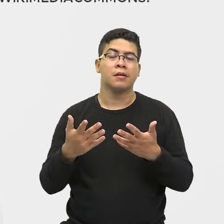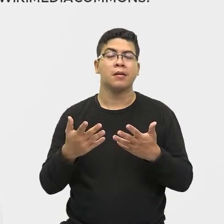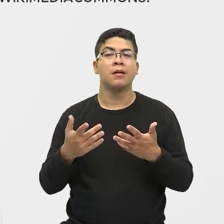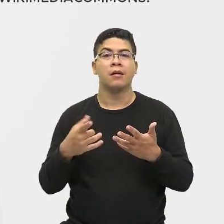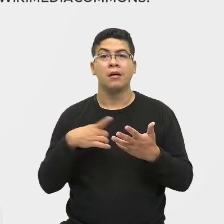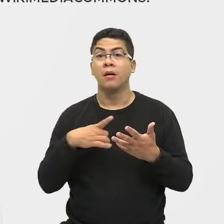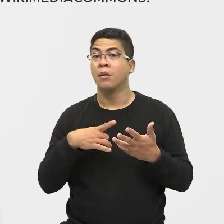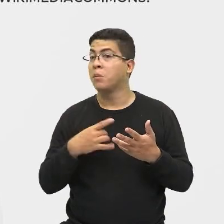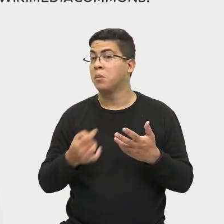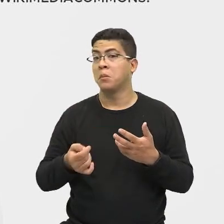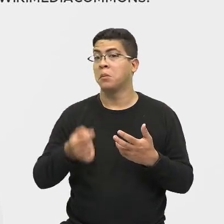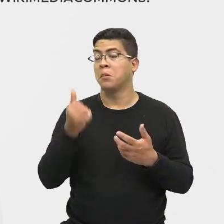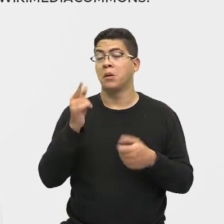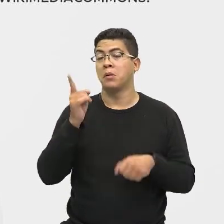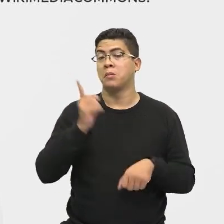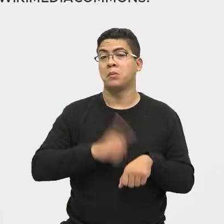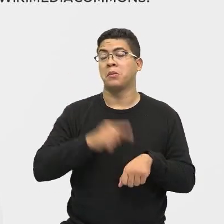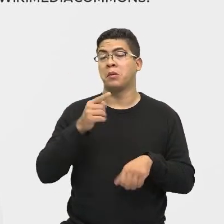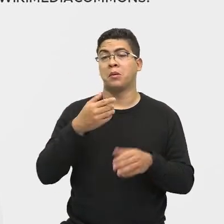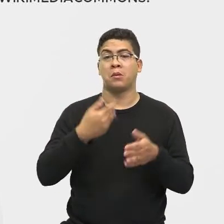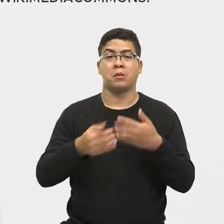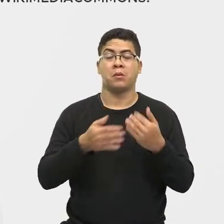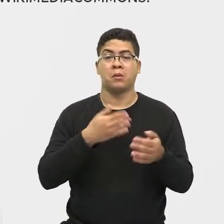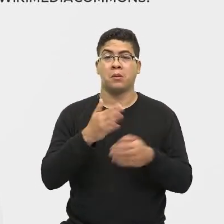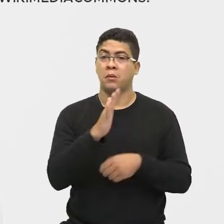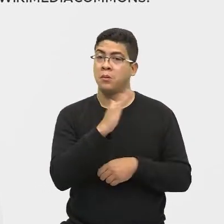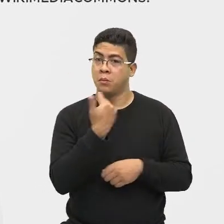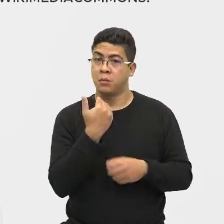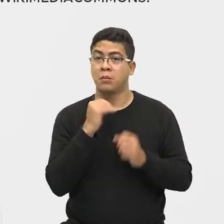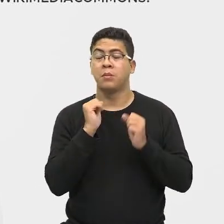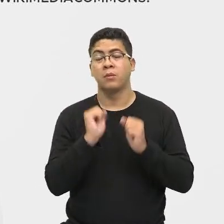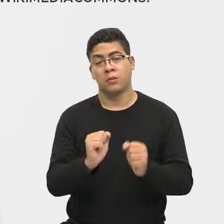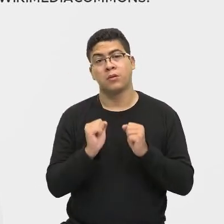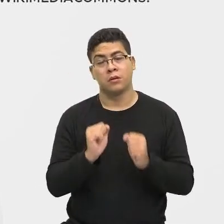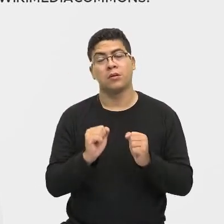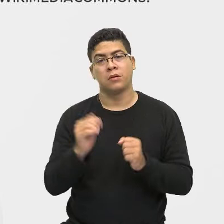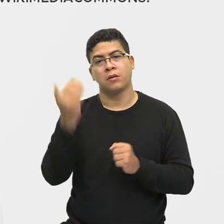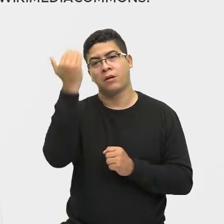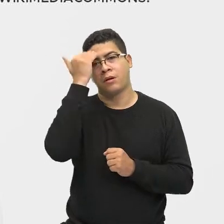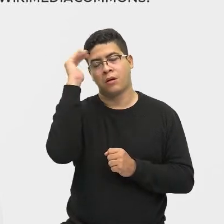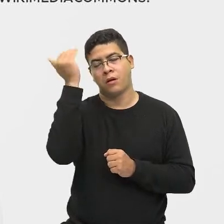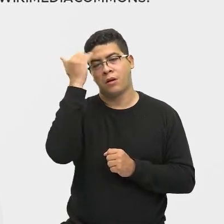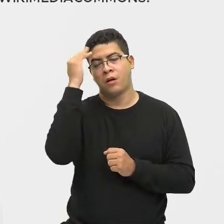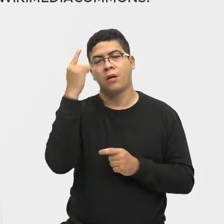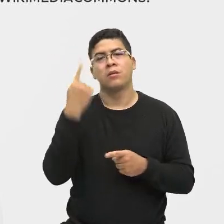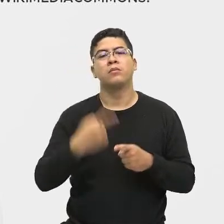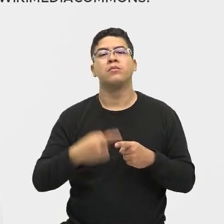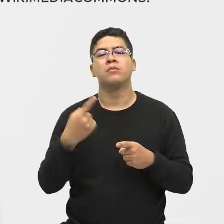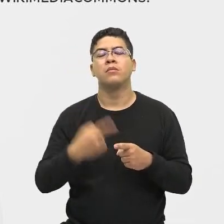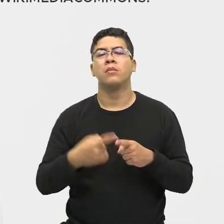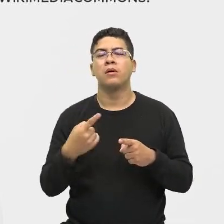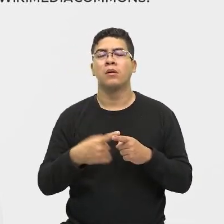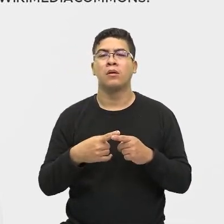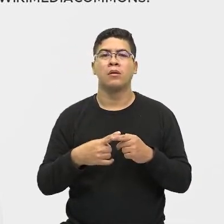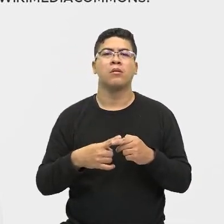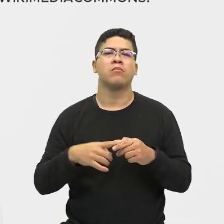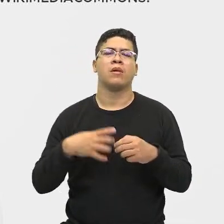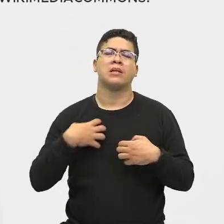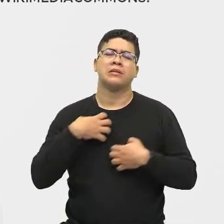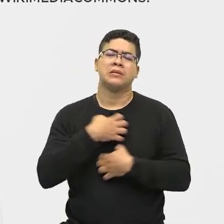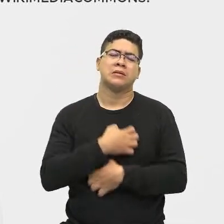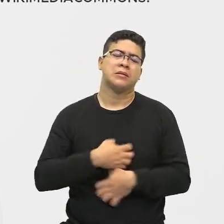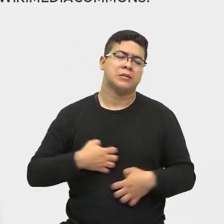a qualquer hora, né? Então a gente vai entender por que toda essa